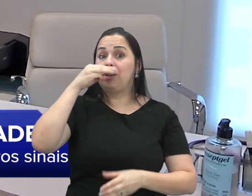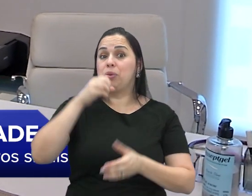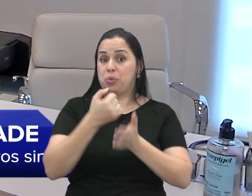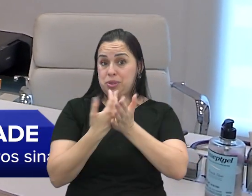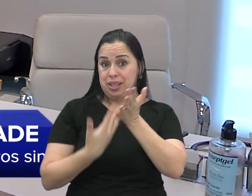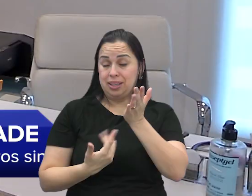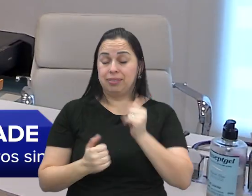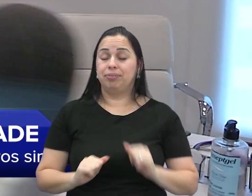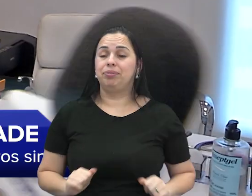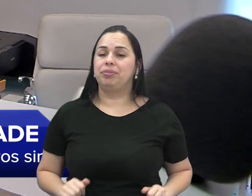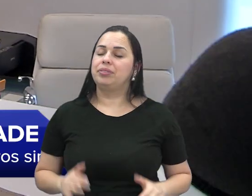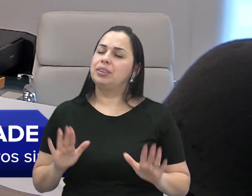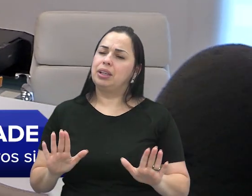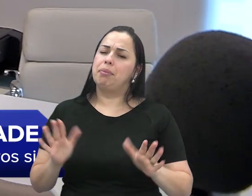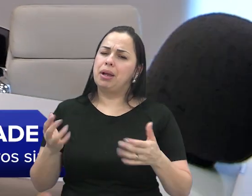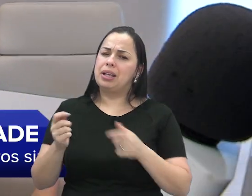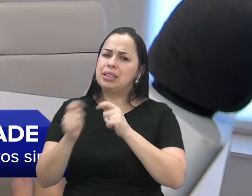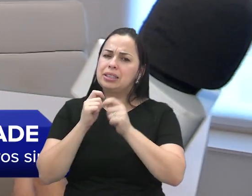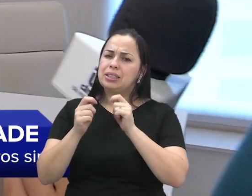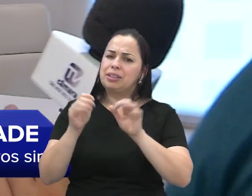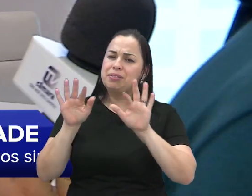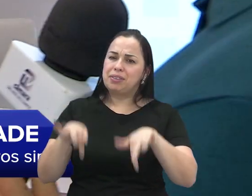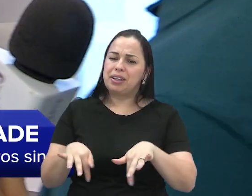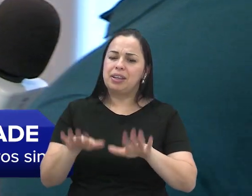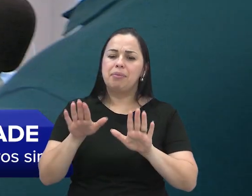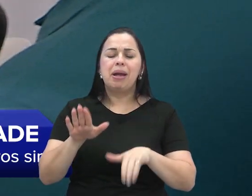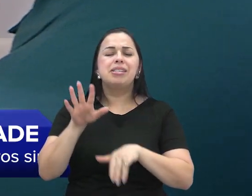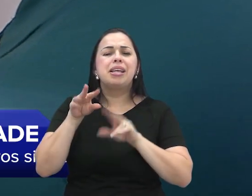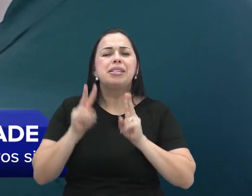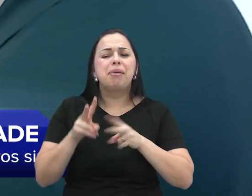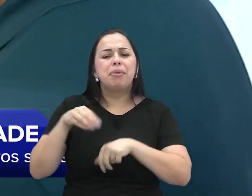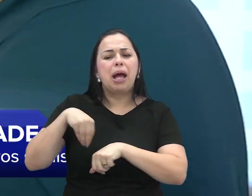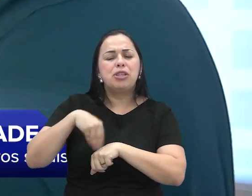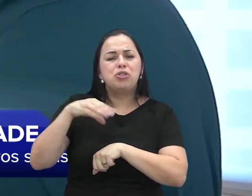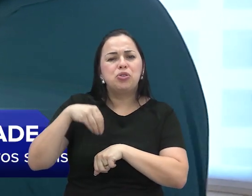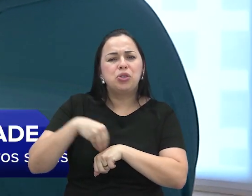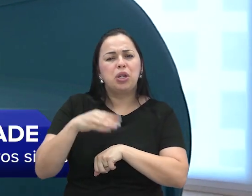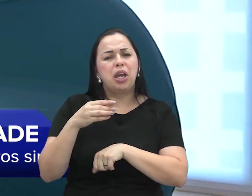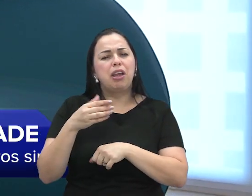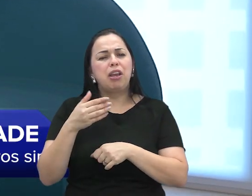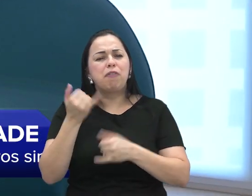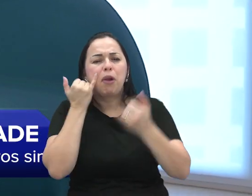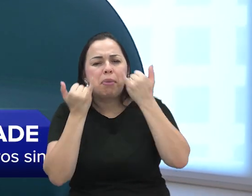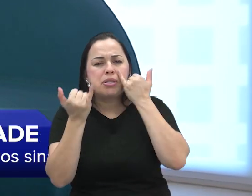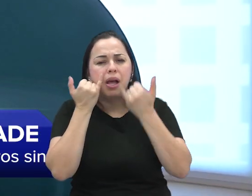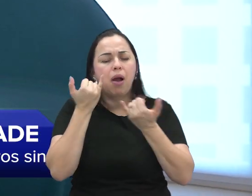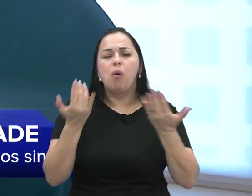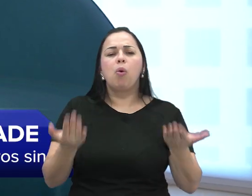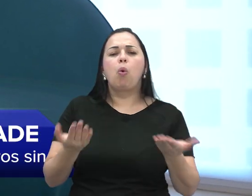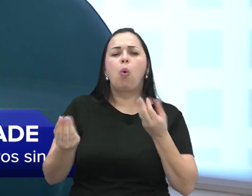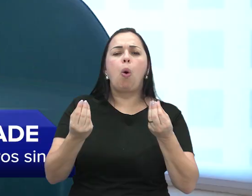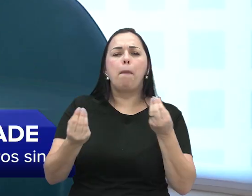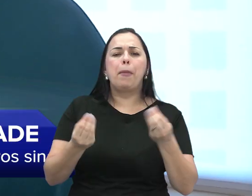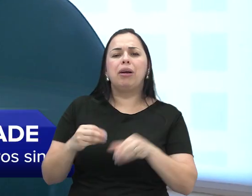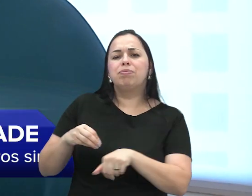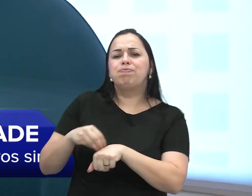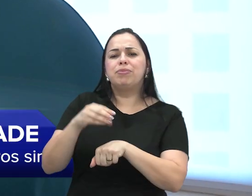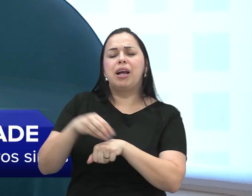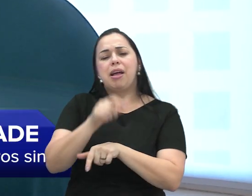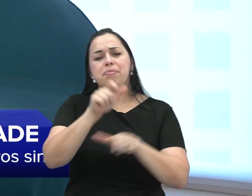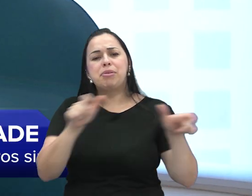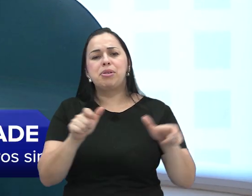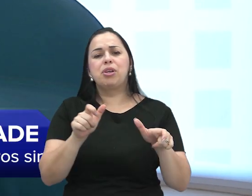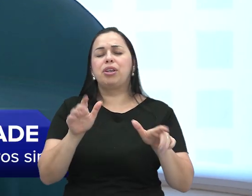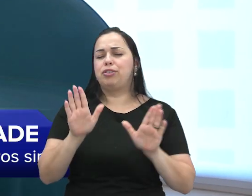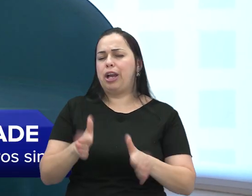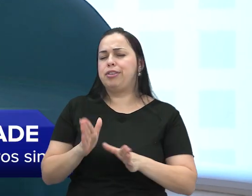insulina, entre outros. Doutora, para a gente encerrar, nunca é demais a gente dar dicas, orientações, né? Então, o que deixar de orientação para as pessoas